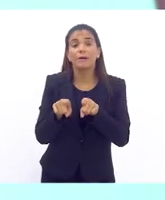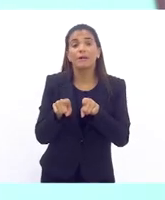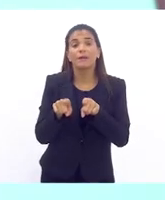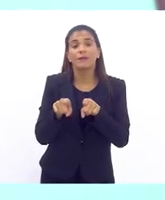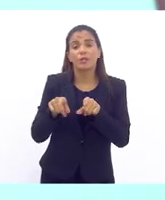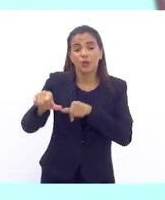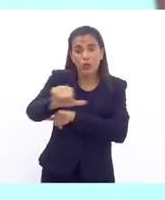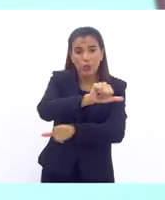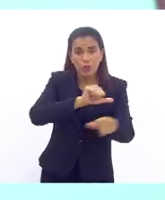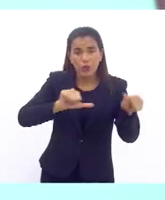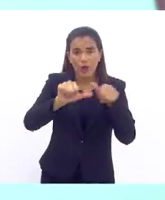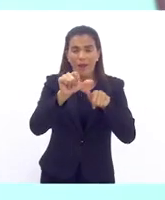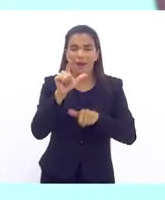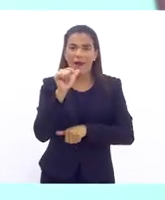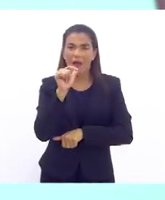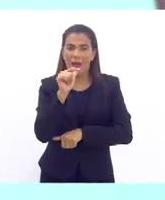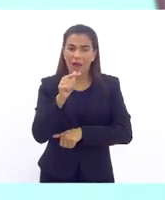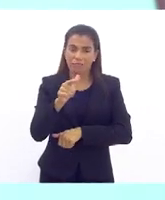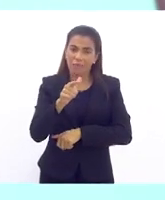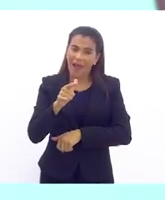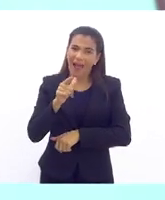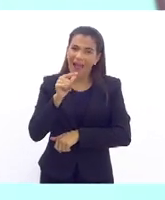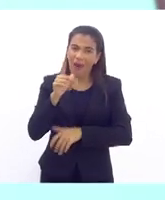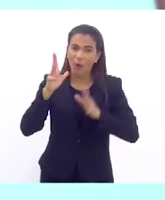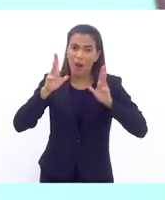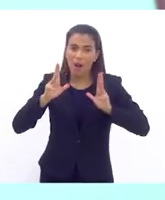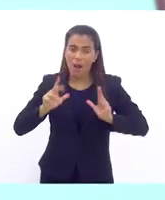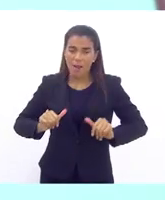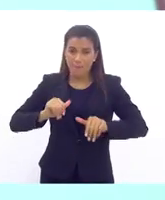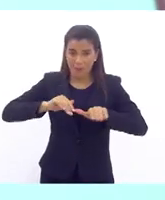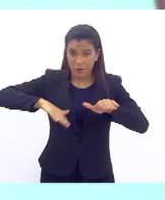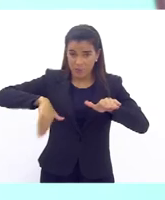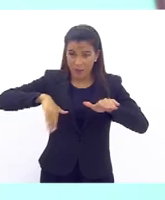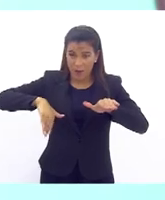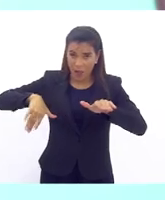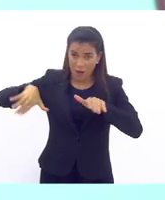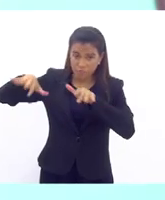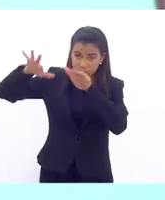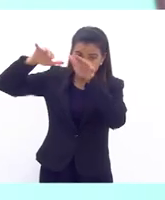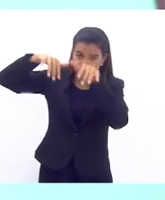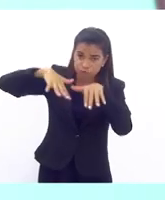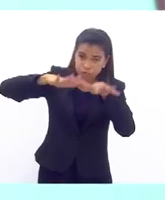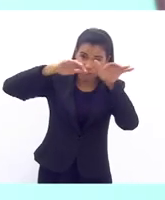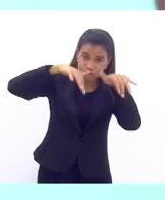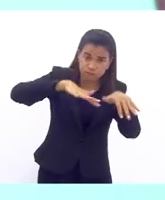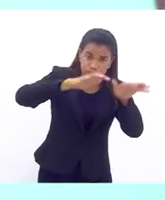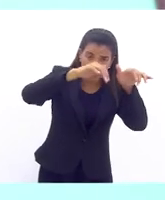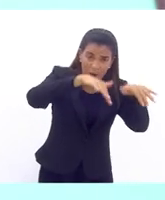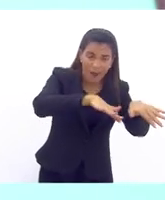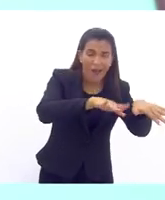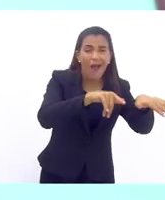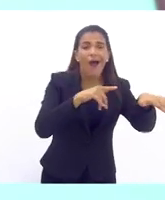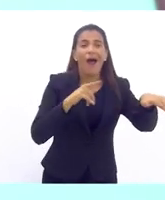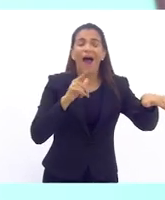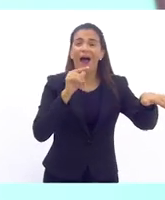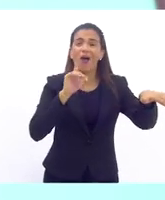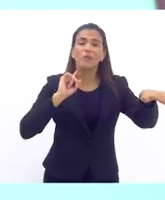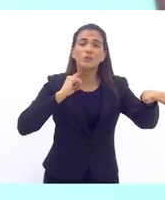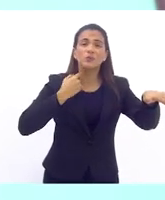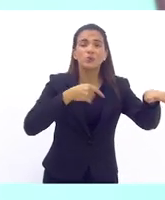digamos entre aspas uma água boa do mar e sair uma uma uma água que já tá